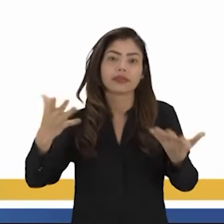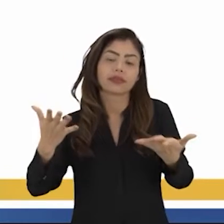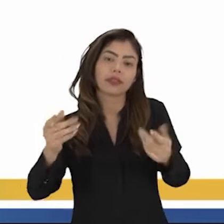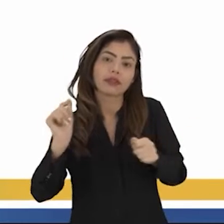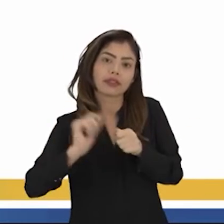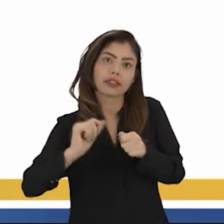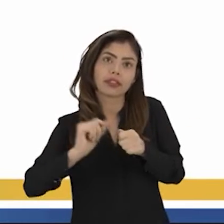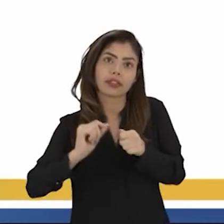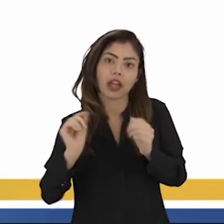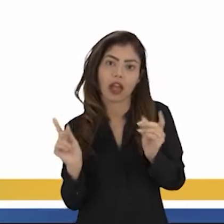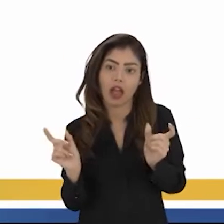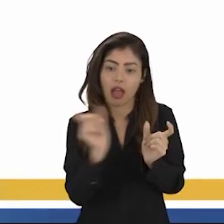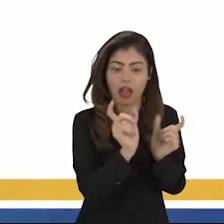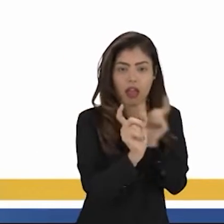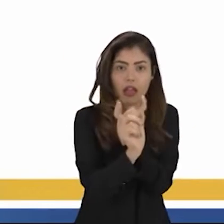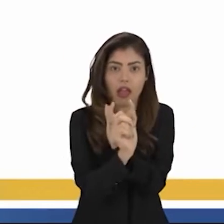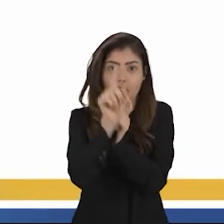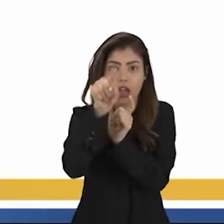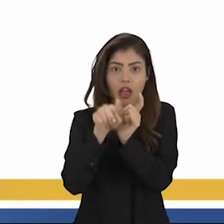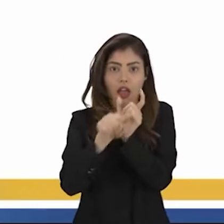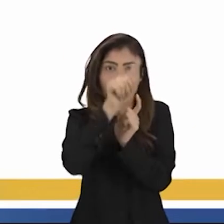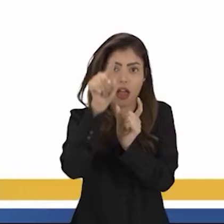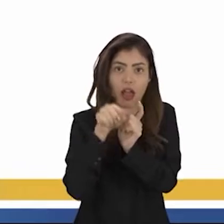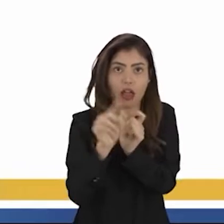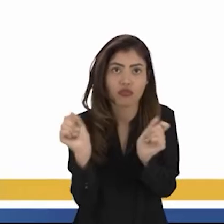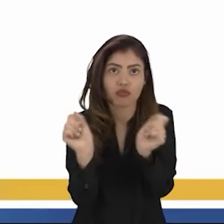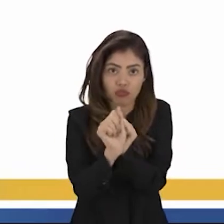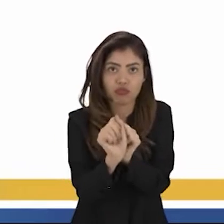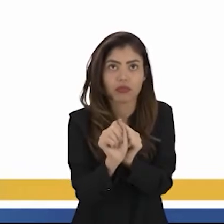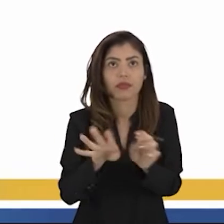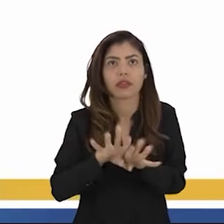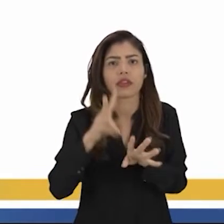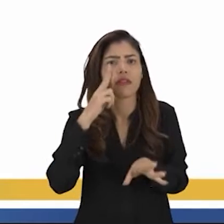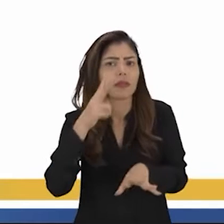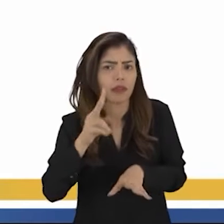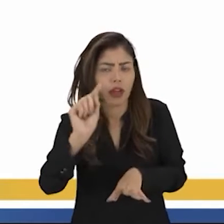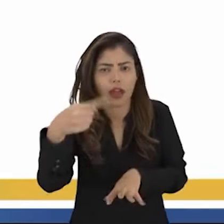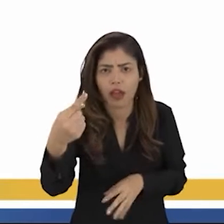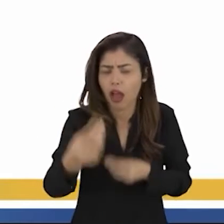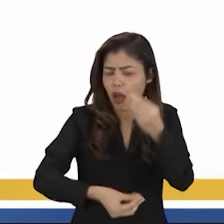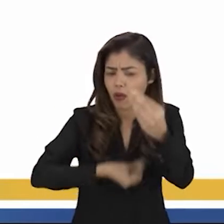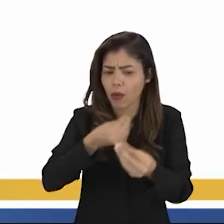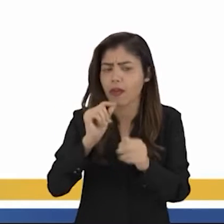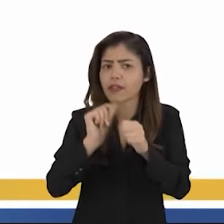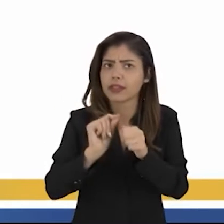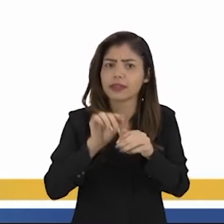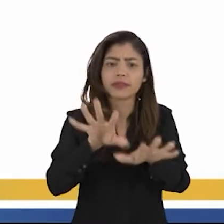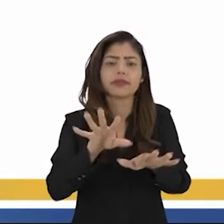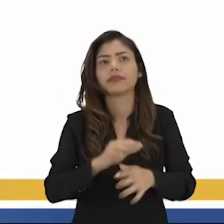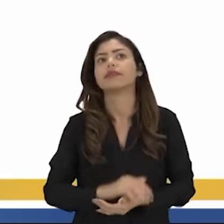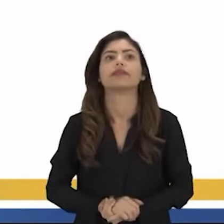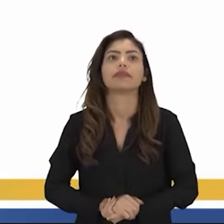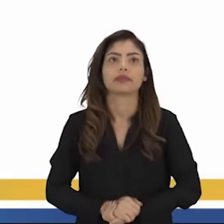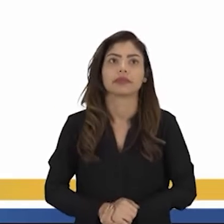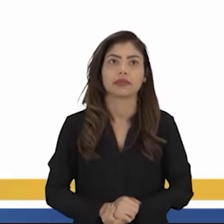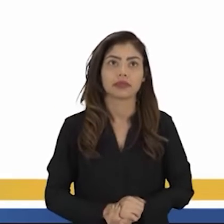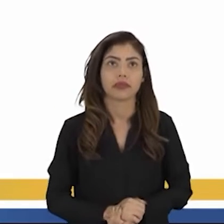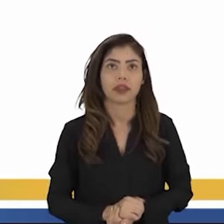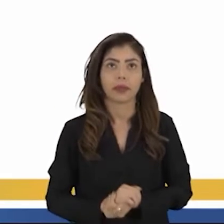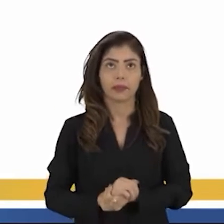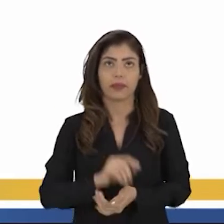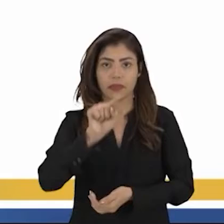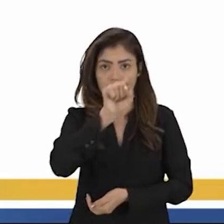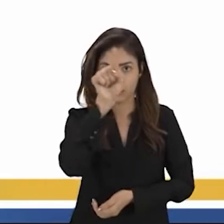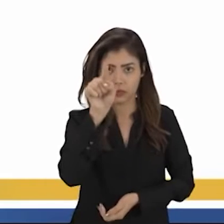eu fiz uma junção da interrogação com a exclamação. Vamos ver logo em seguida como é que a gente pode fazer isso. Ponto